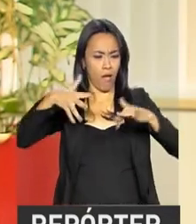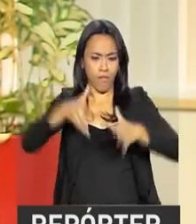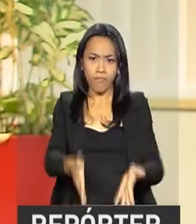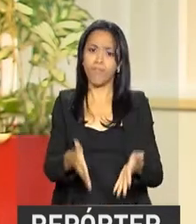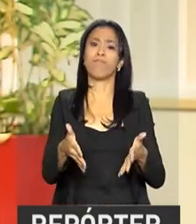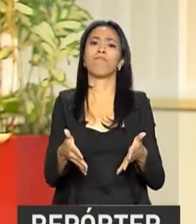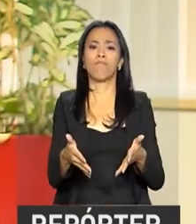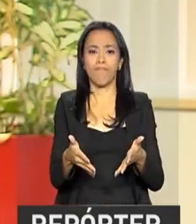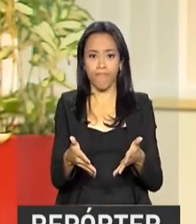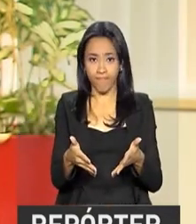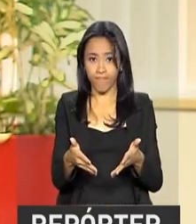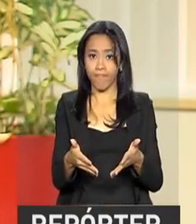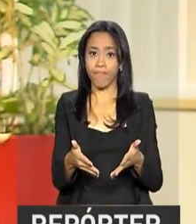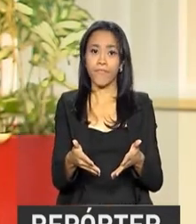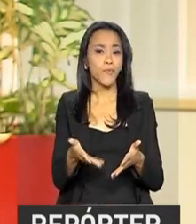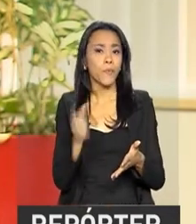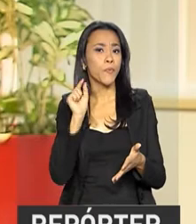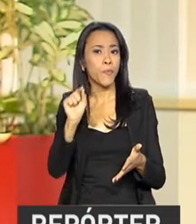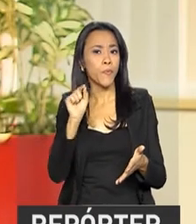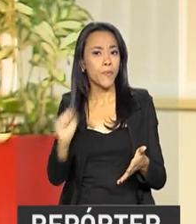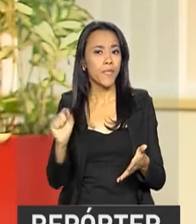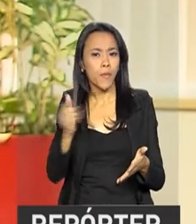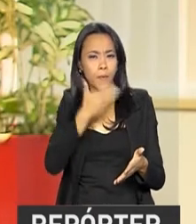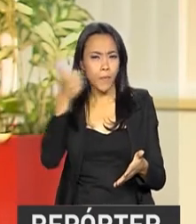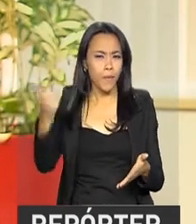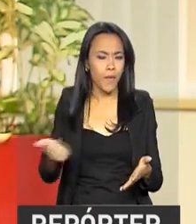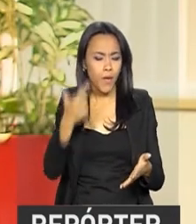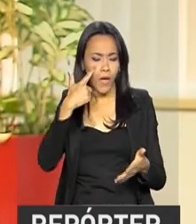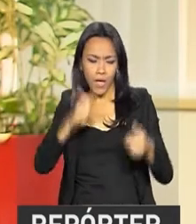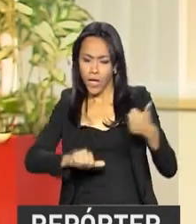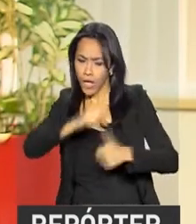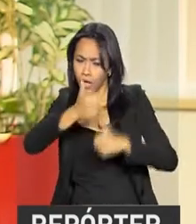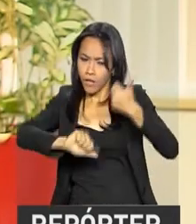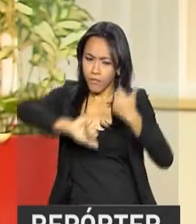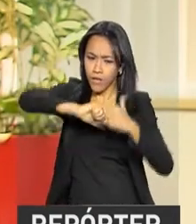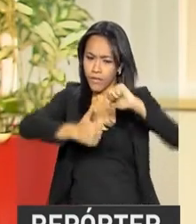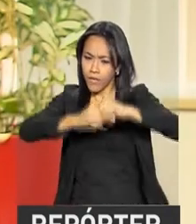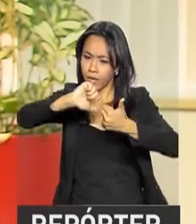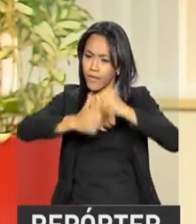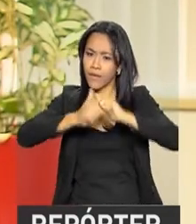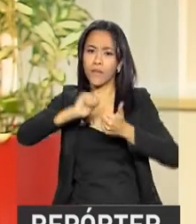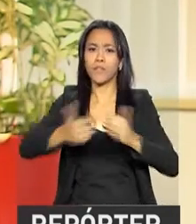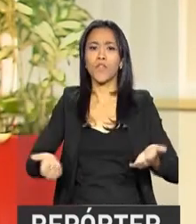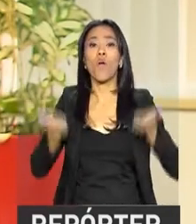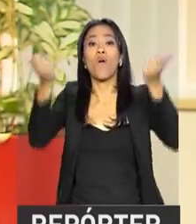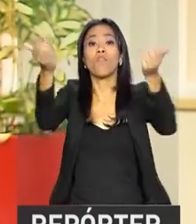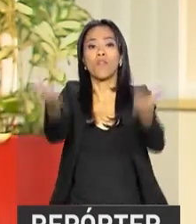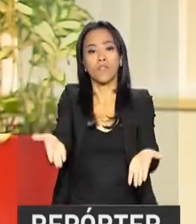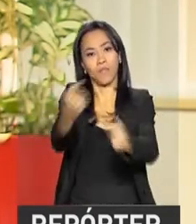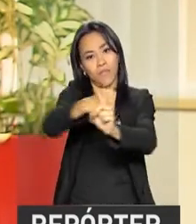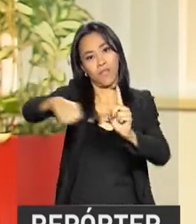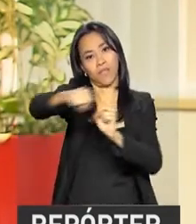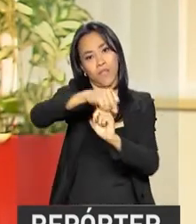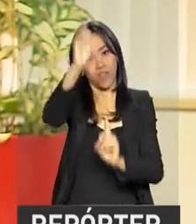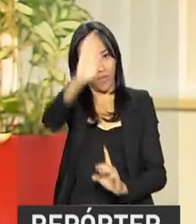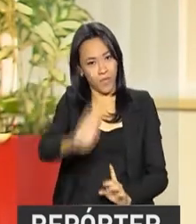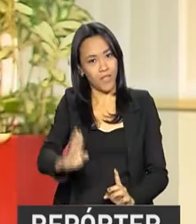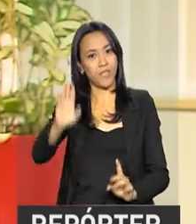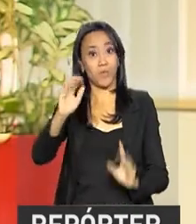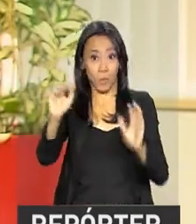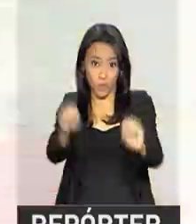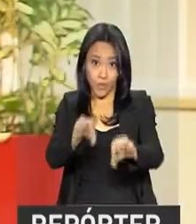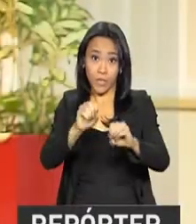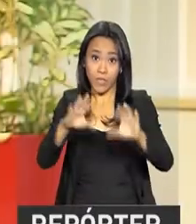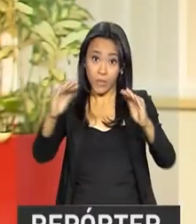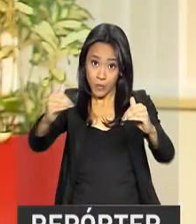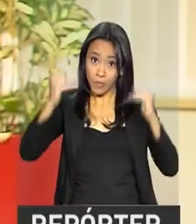de possibilitar um melhor desenho do que pode ser oferecido para a sociedade brasileira em termos de educação